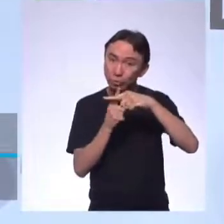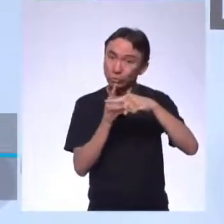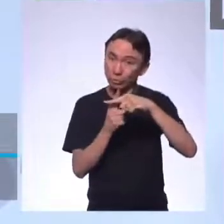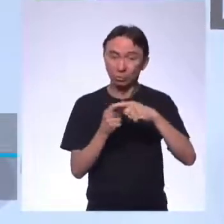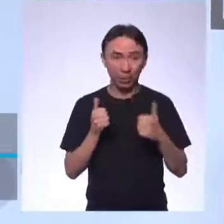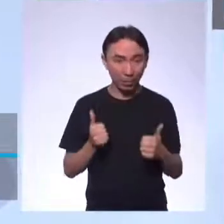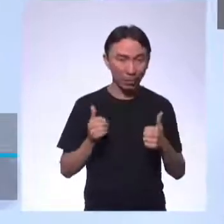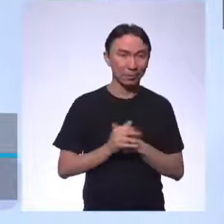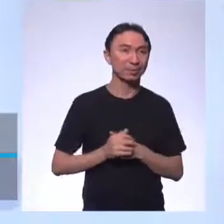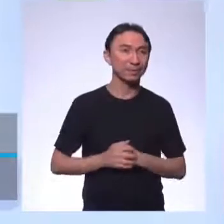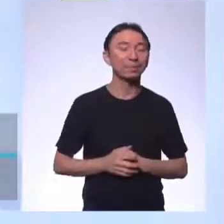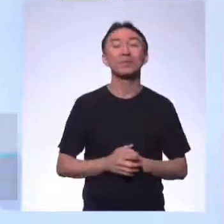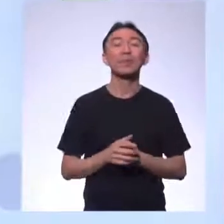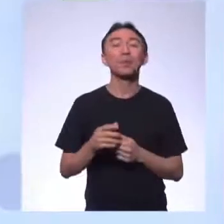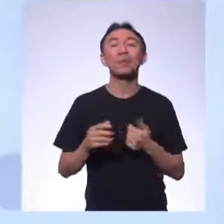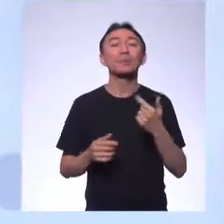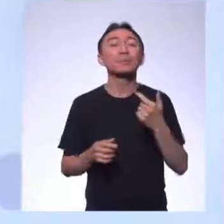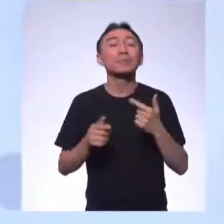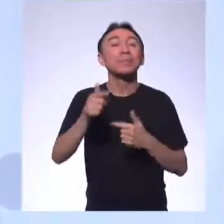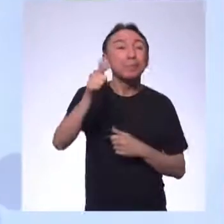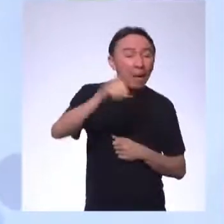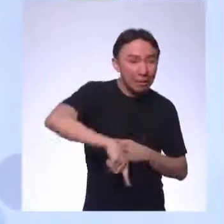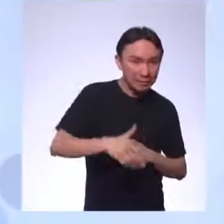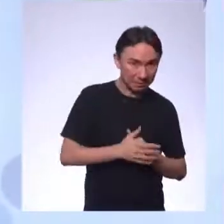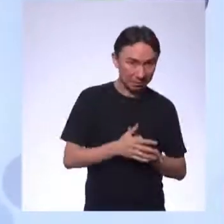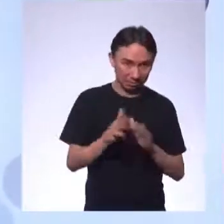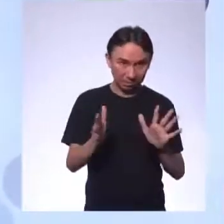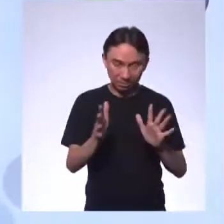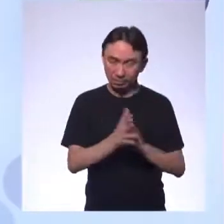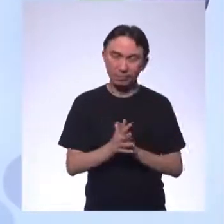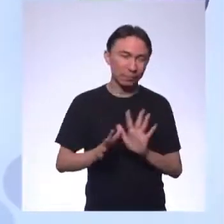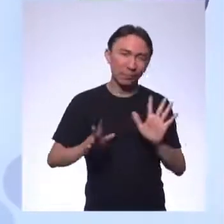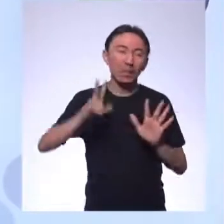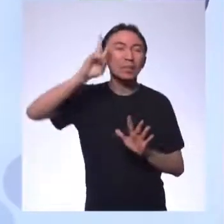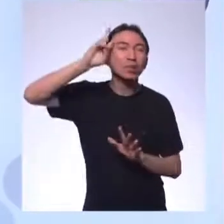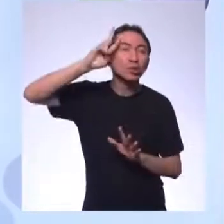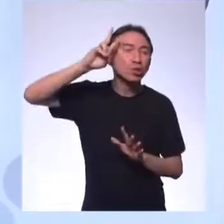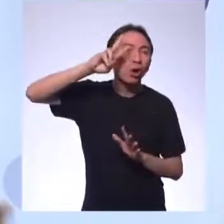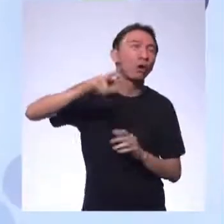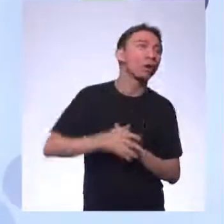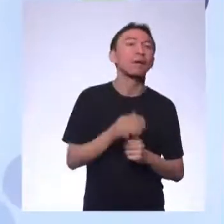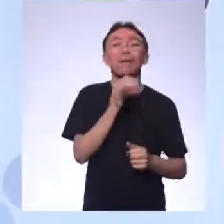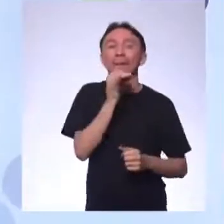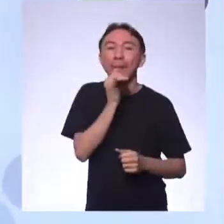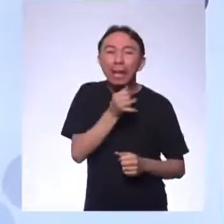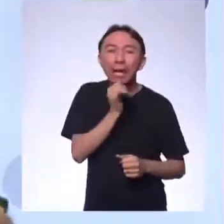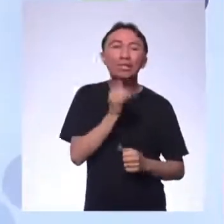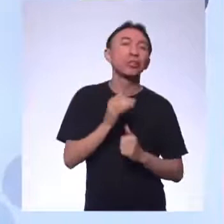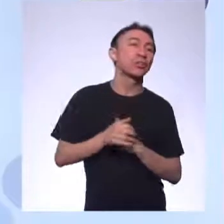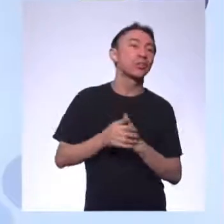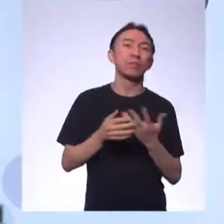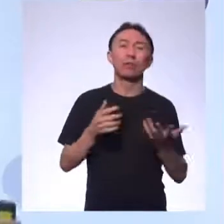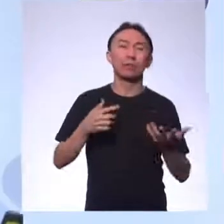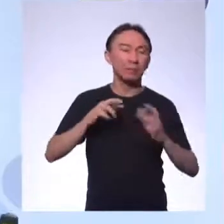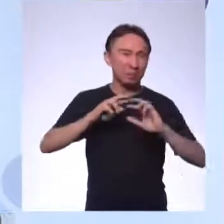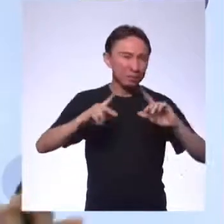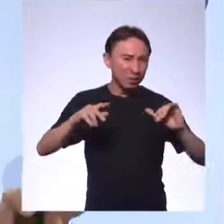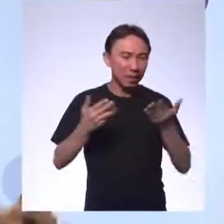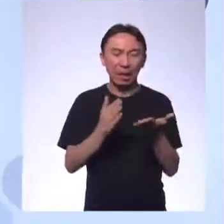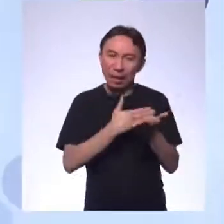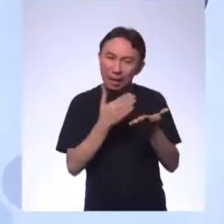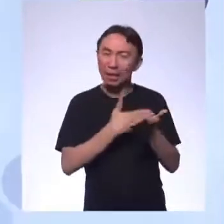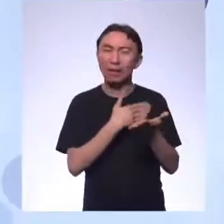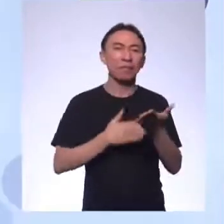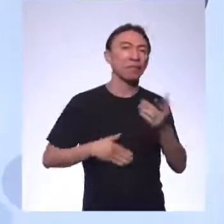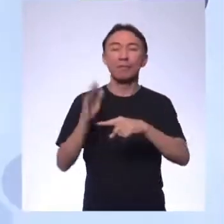para vocês. Agora, em histórias, vamos pensar assim, narrativas, livros, contos, romances, filmes,